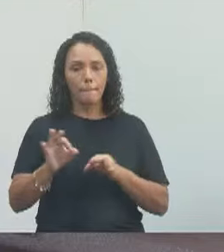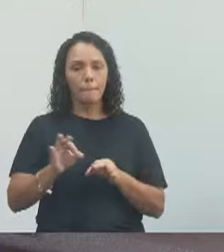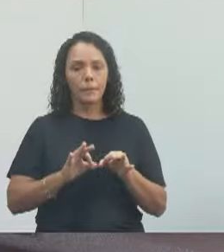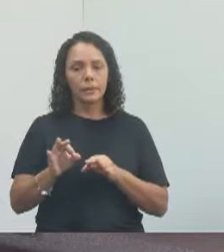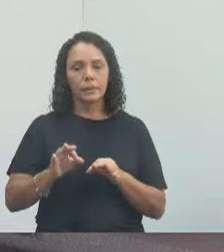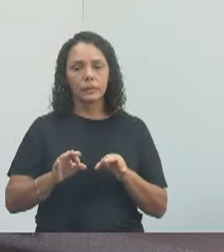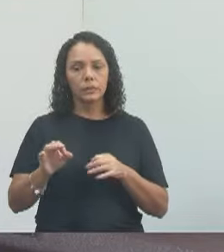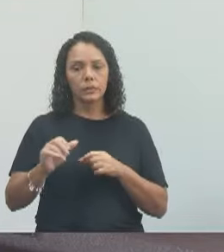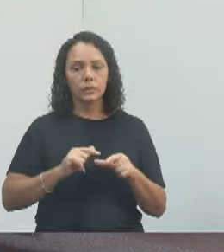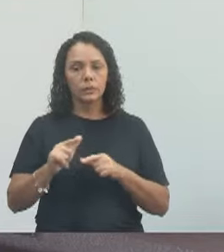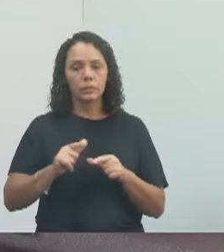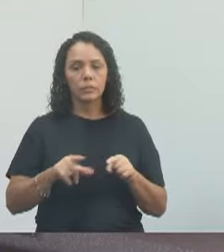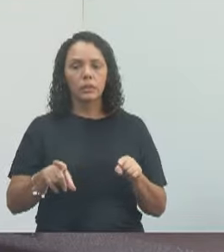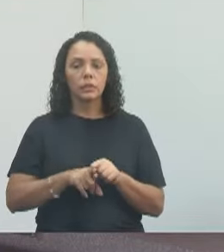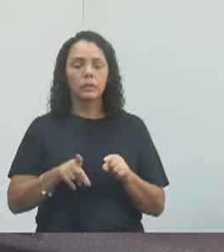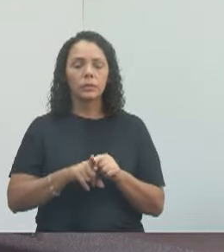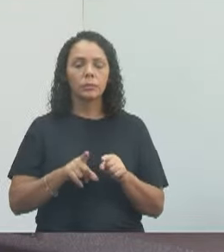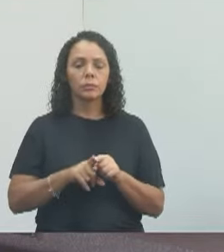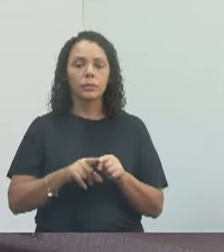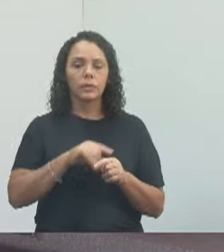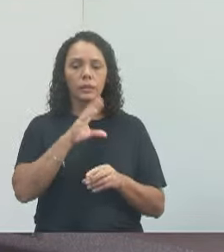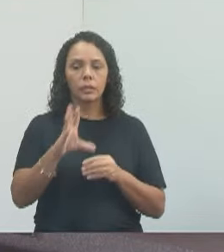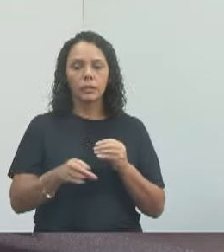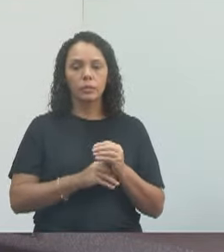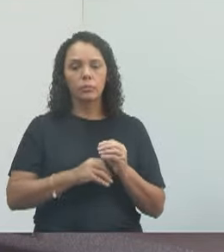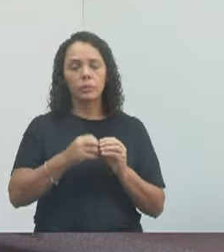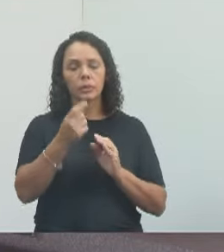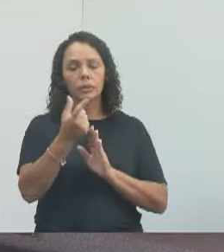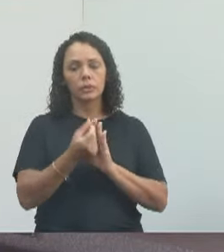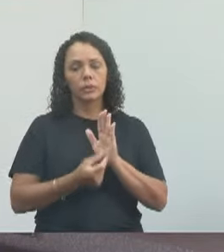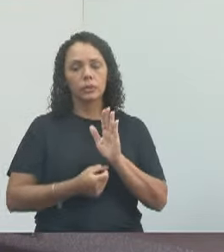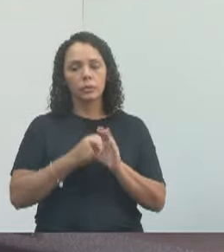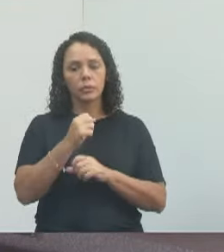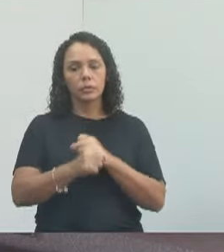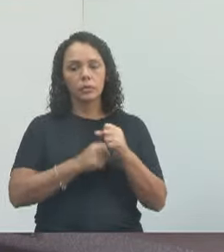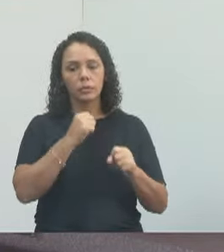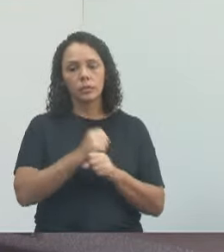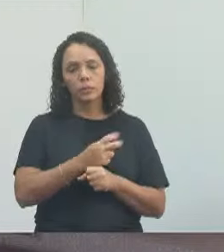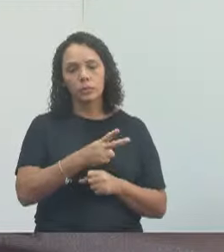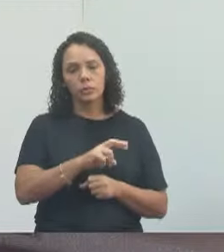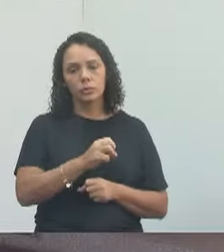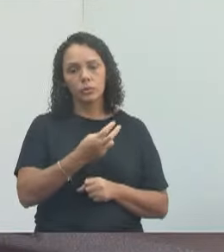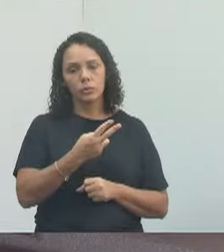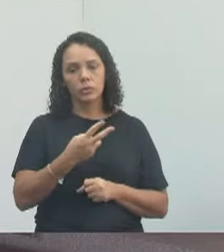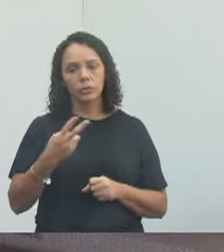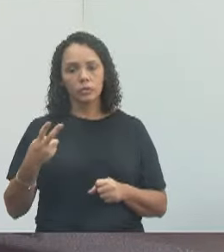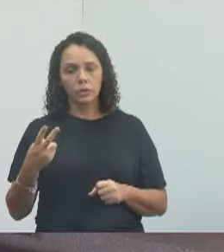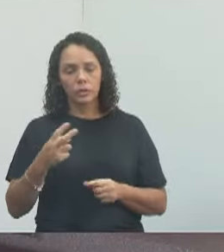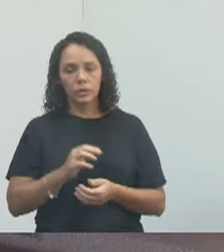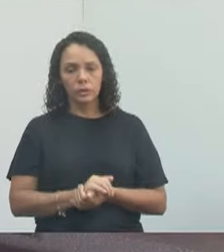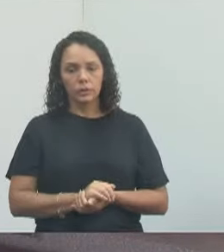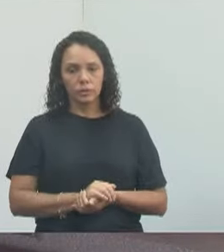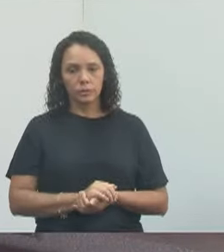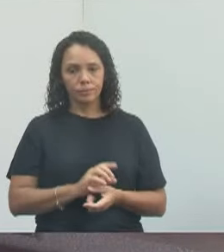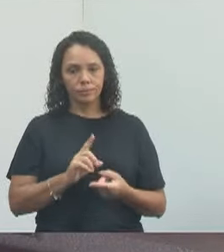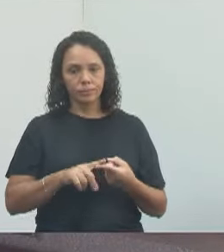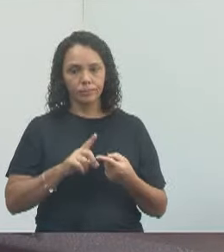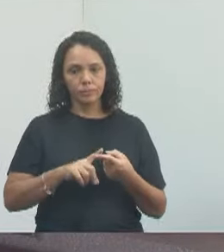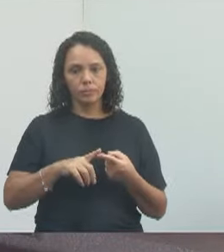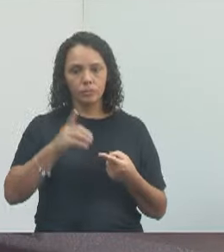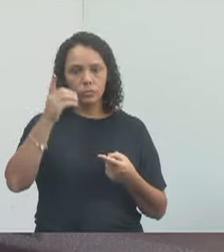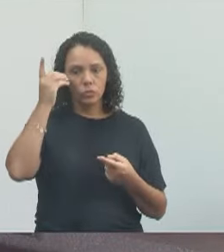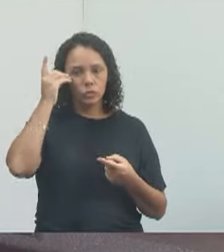Loa 2022 o vereador Edgar sass no valor de 10.000 plano de trabalho 1 dud